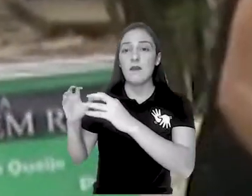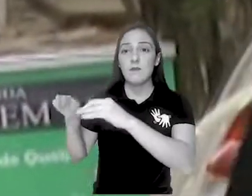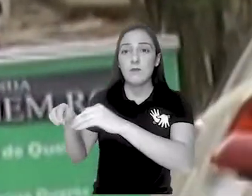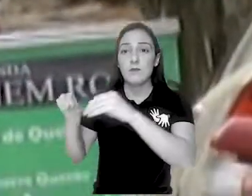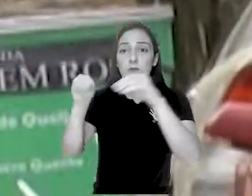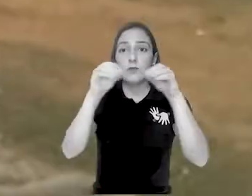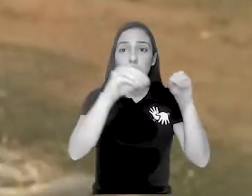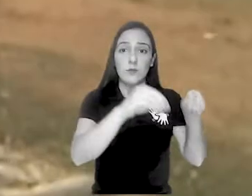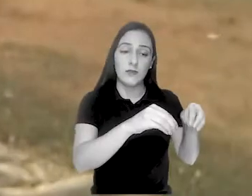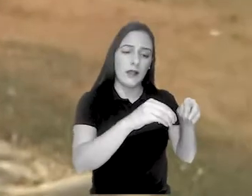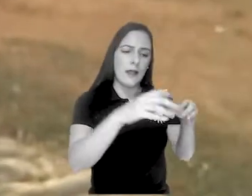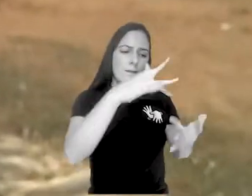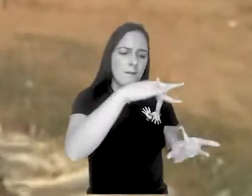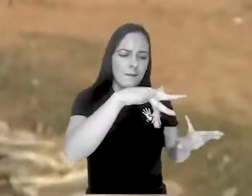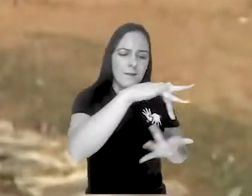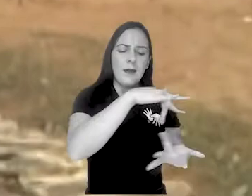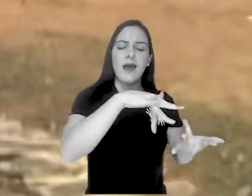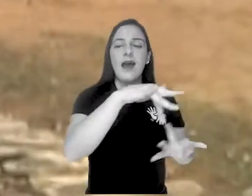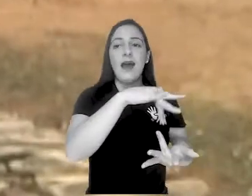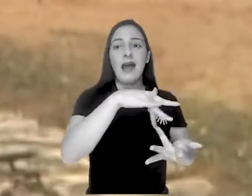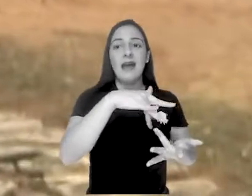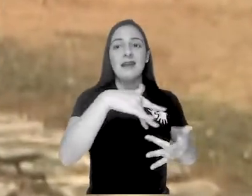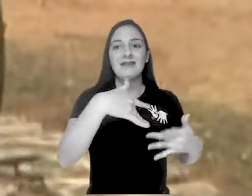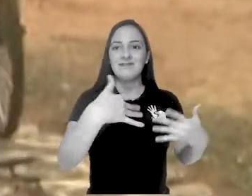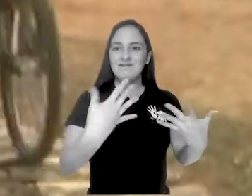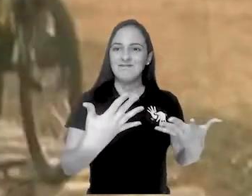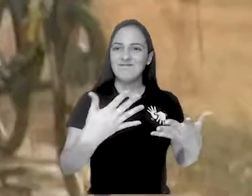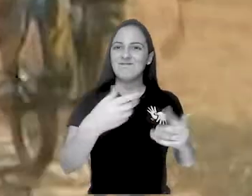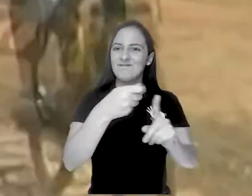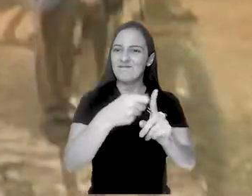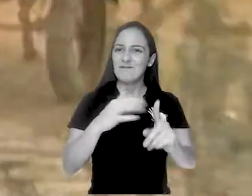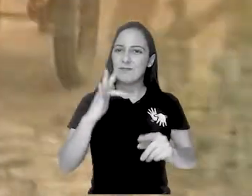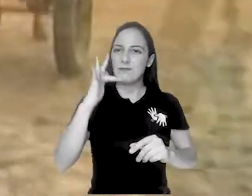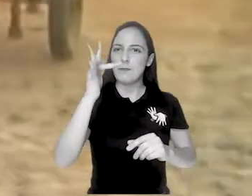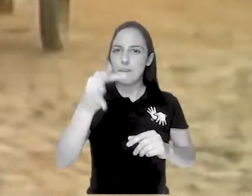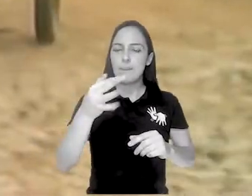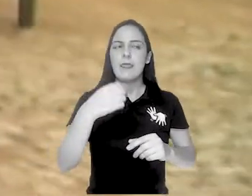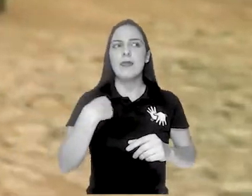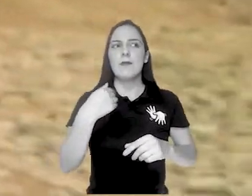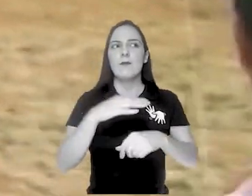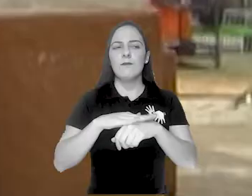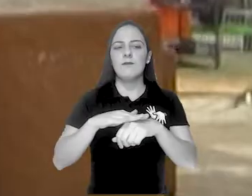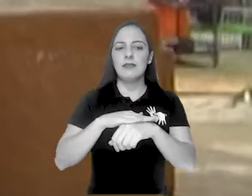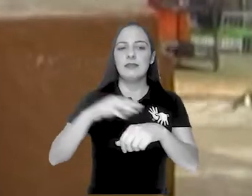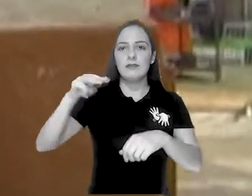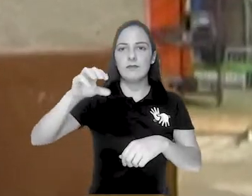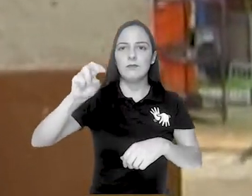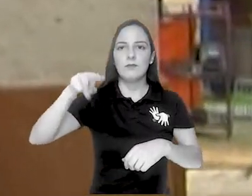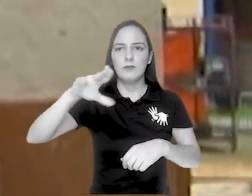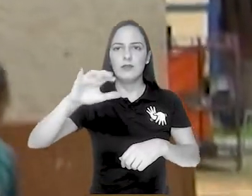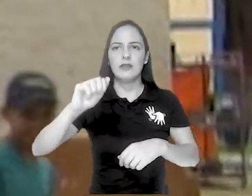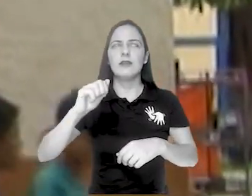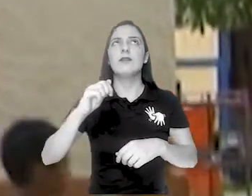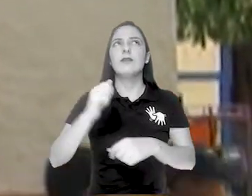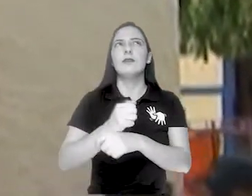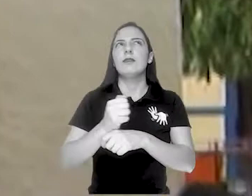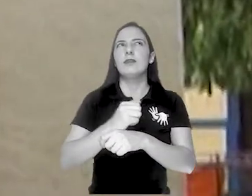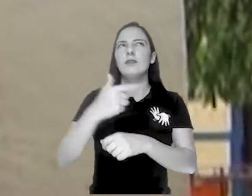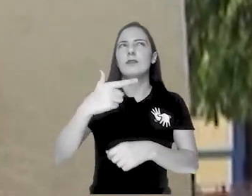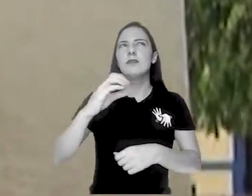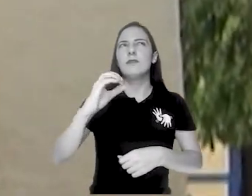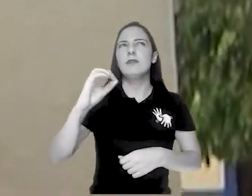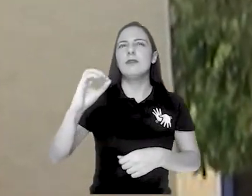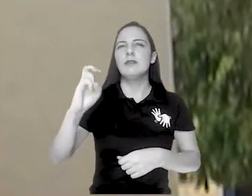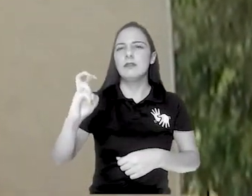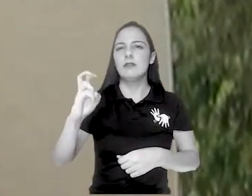praça. E aí, mês seguinte, eu chamei a Mônica, isso foi em 2005, falei, Mônica, vamos